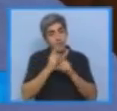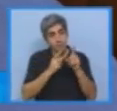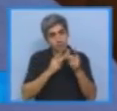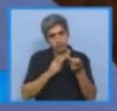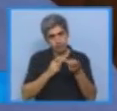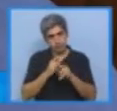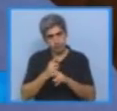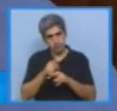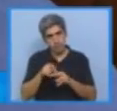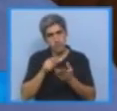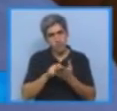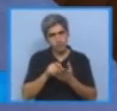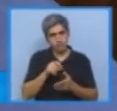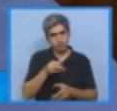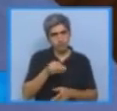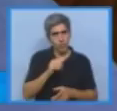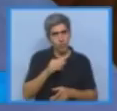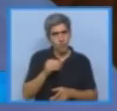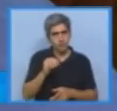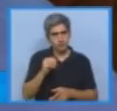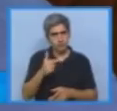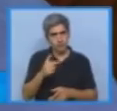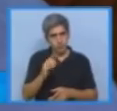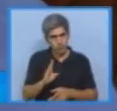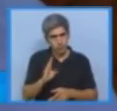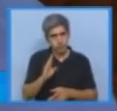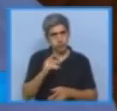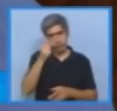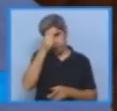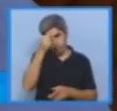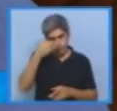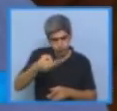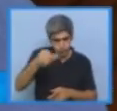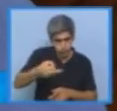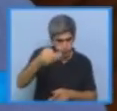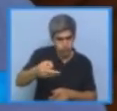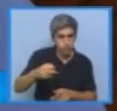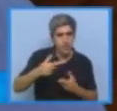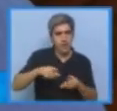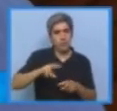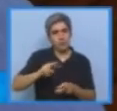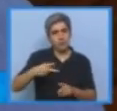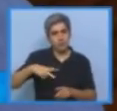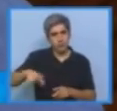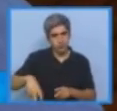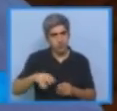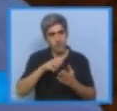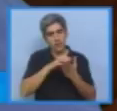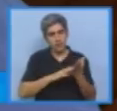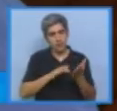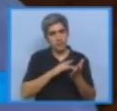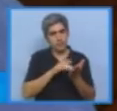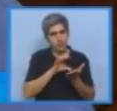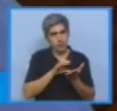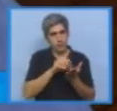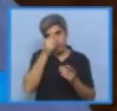formato do ponto SJ, todos os domingos, em português. E o que é que acontece? Procura-se pegar num texto da Bíblia, que não tem que